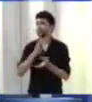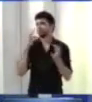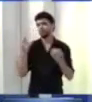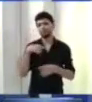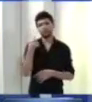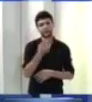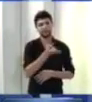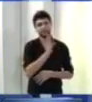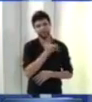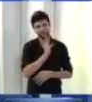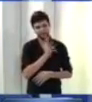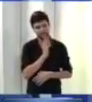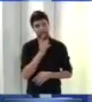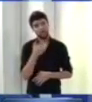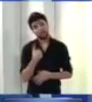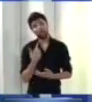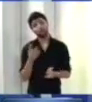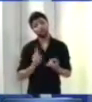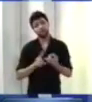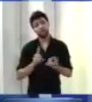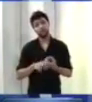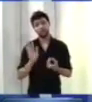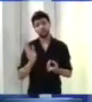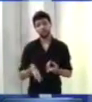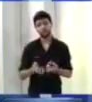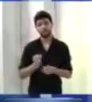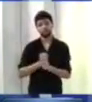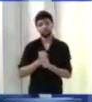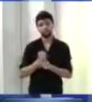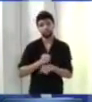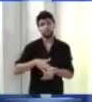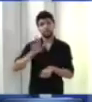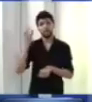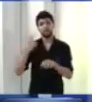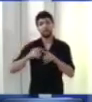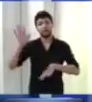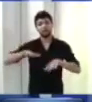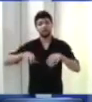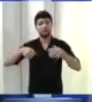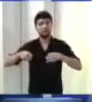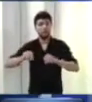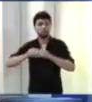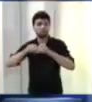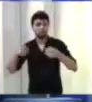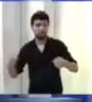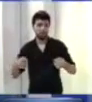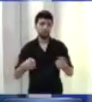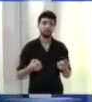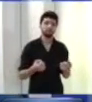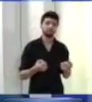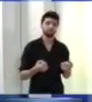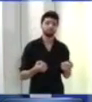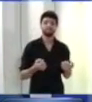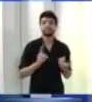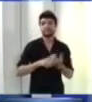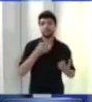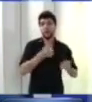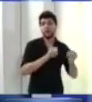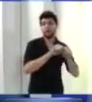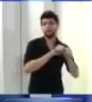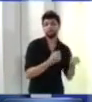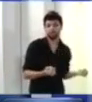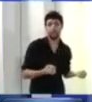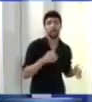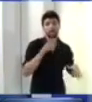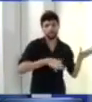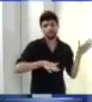nós conhecemos. Eu, inclusive, ando até mais longe do que o Amadeu, porque de vez em quando minha motinha quebra, meu focinho ré lá está na oficina, não tirei ainda, vou